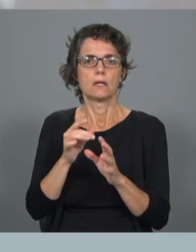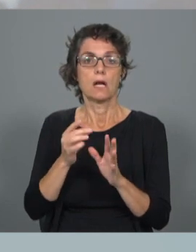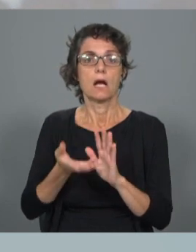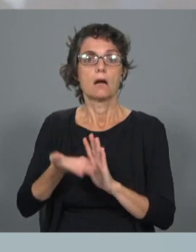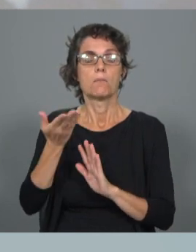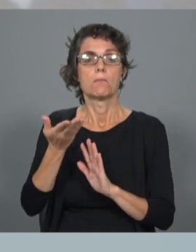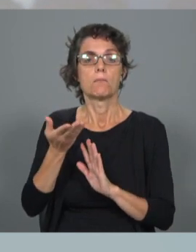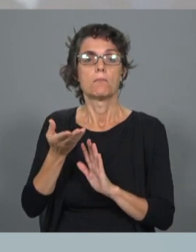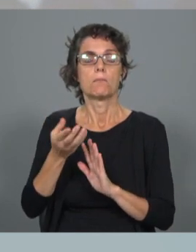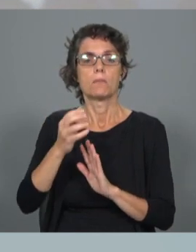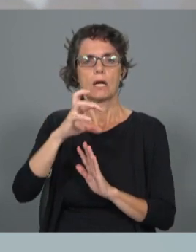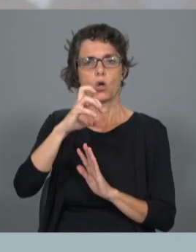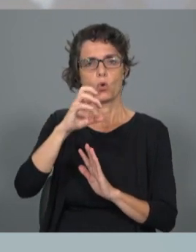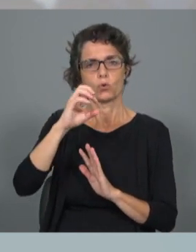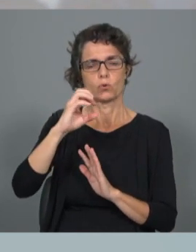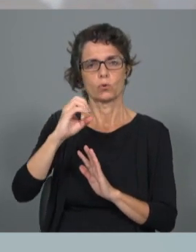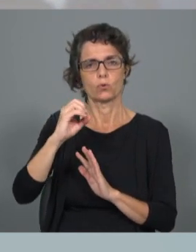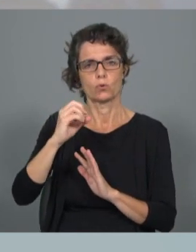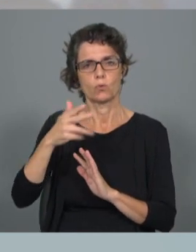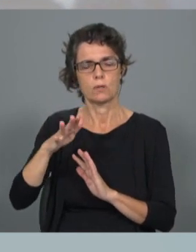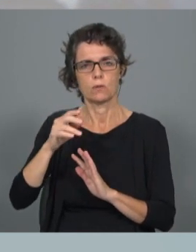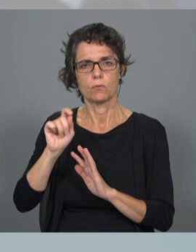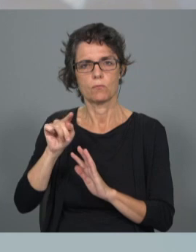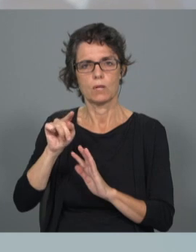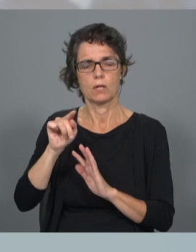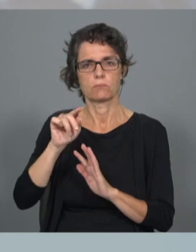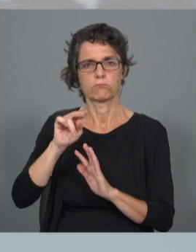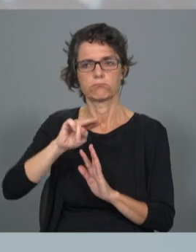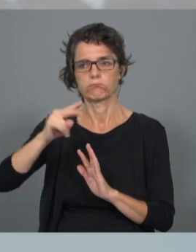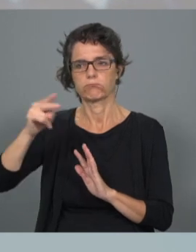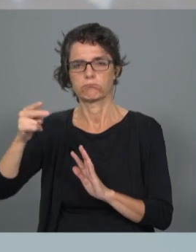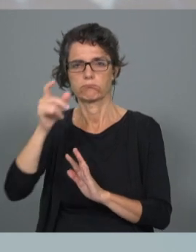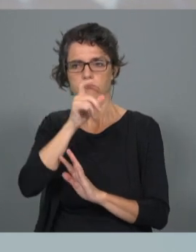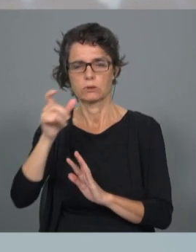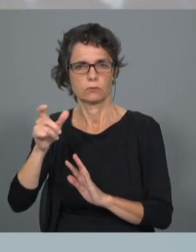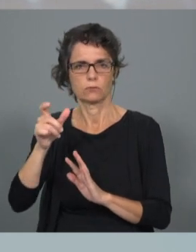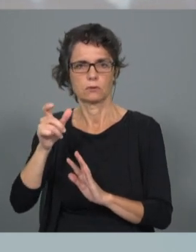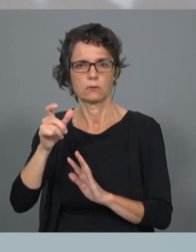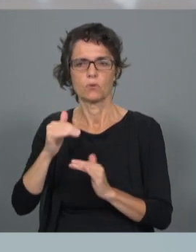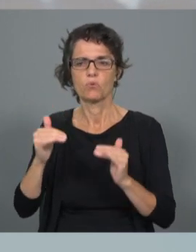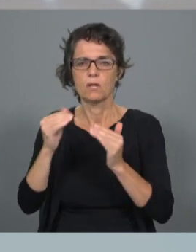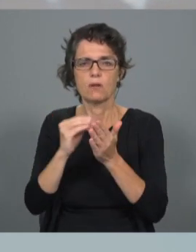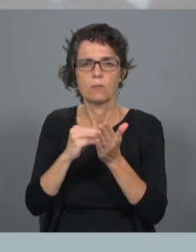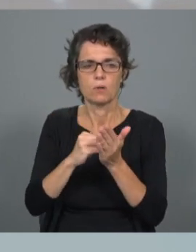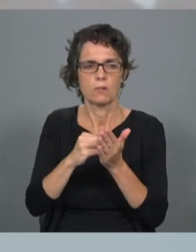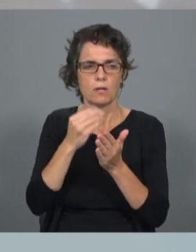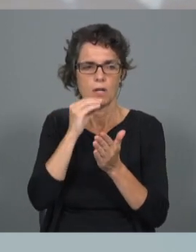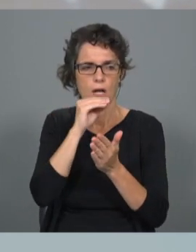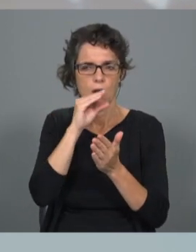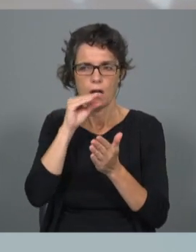mil deslocados, portanto, os níveis de pobreza e de miséria são realmente